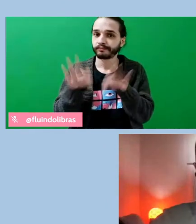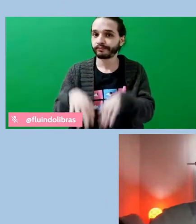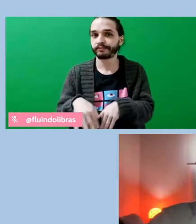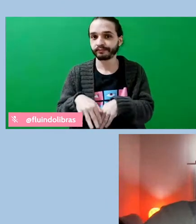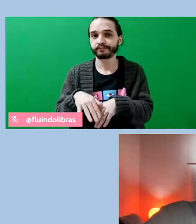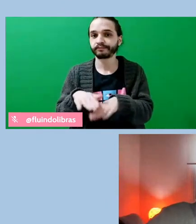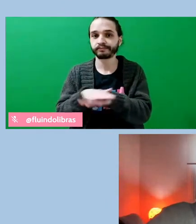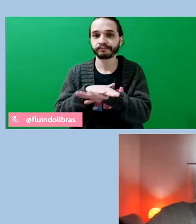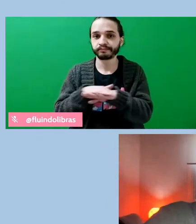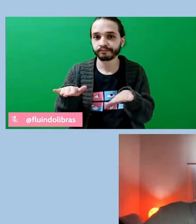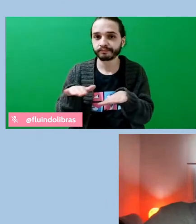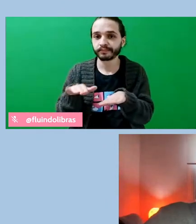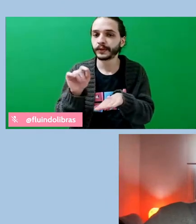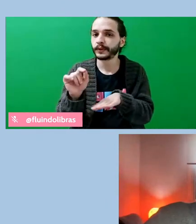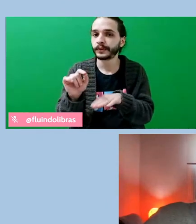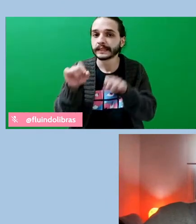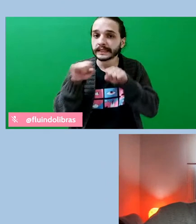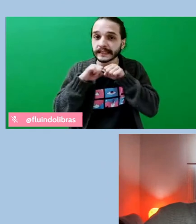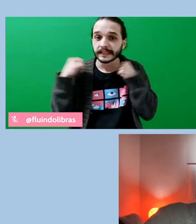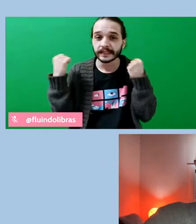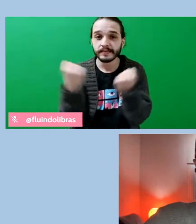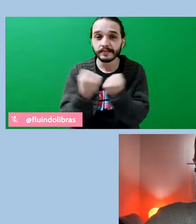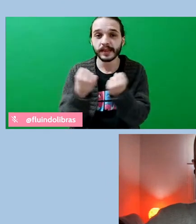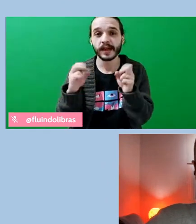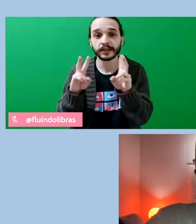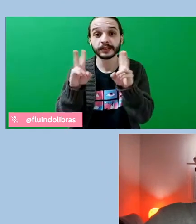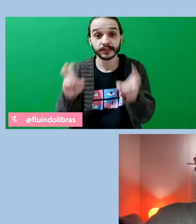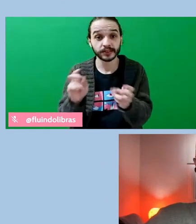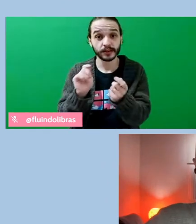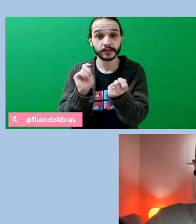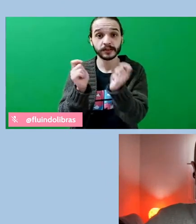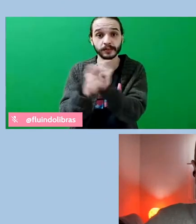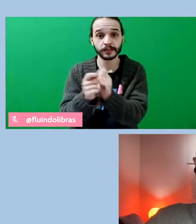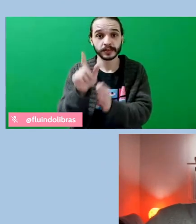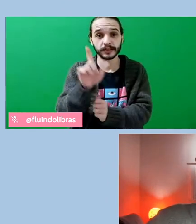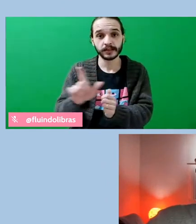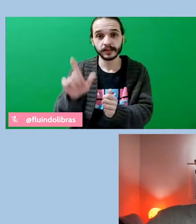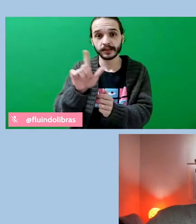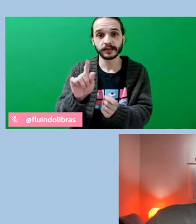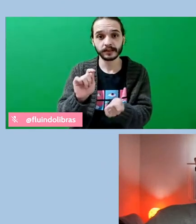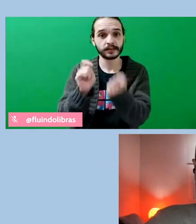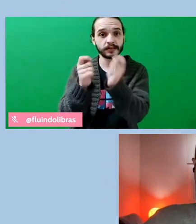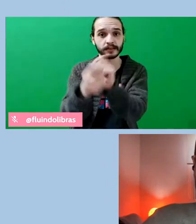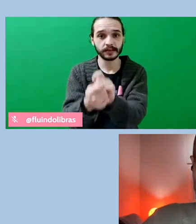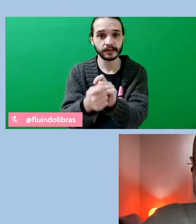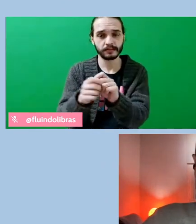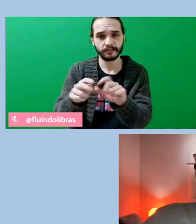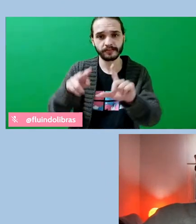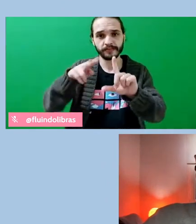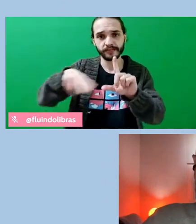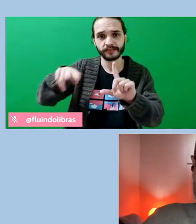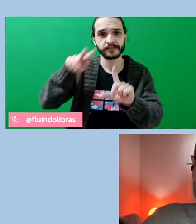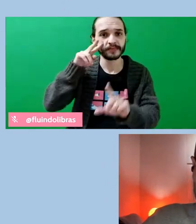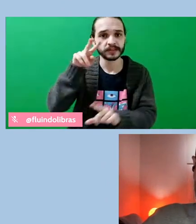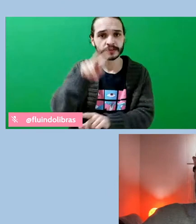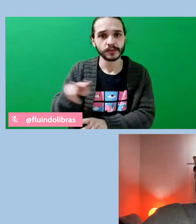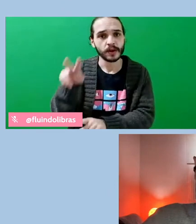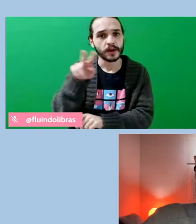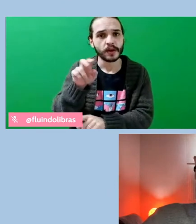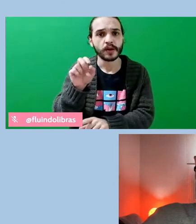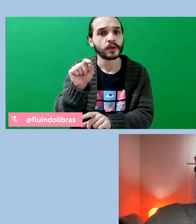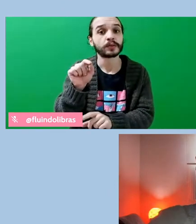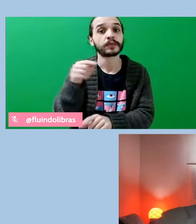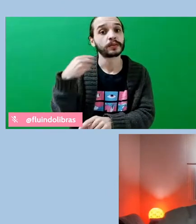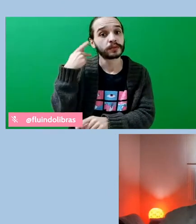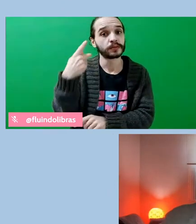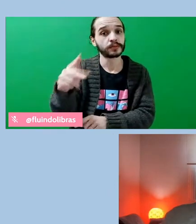passar por um seminário sobre adaptação literária para os meios audiovisuais, com a experiência que você tem em adaptação literária,